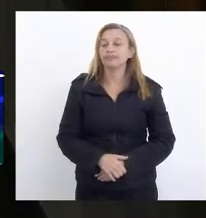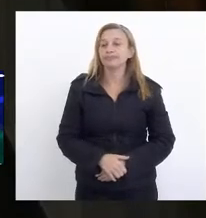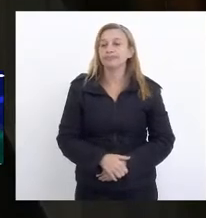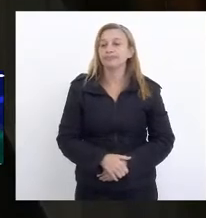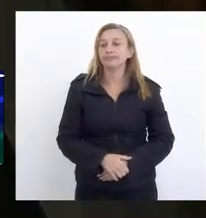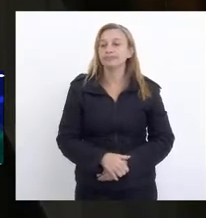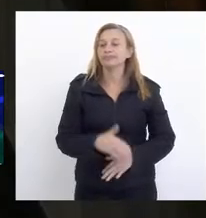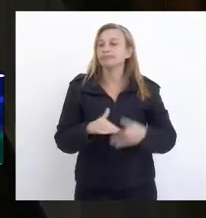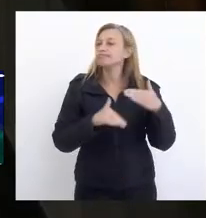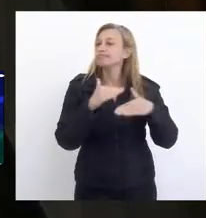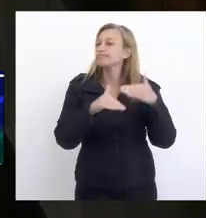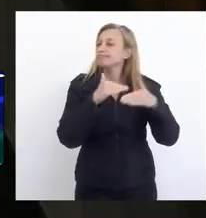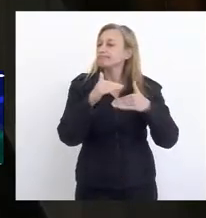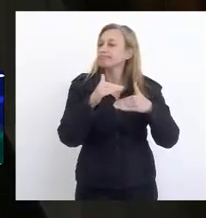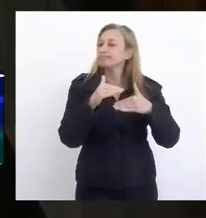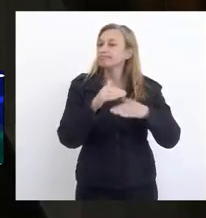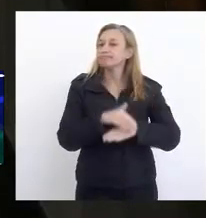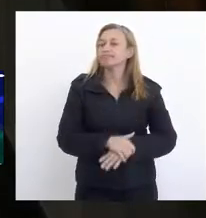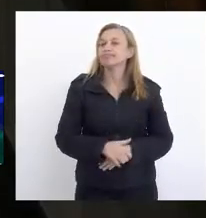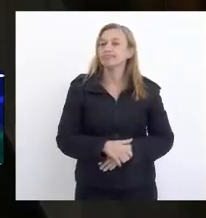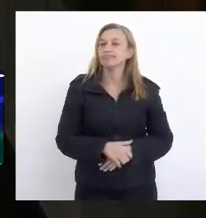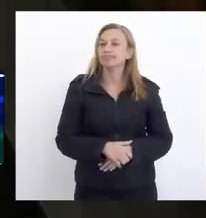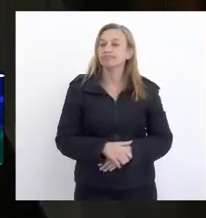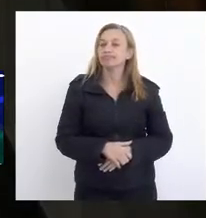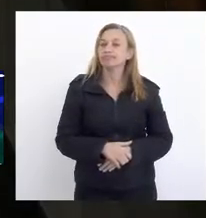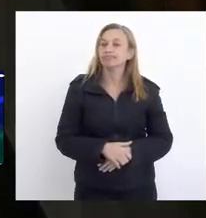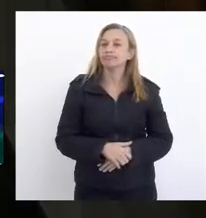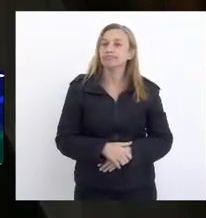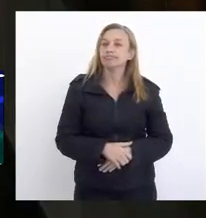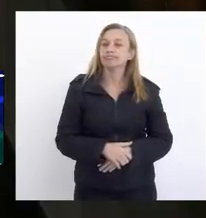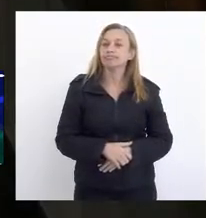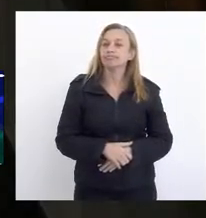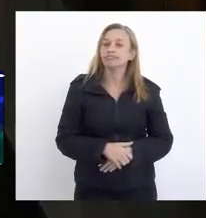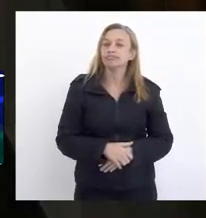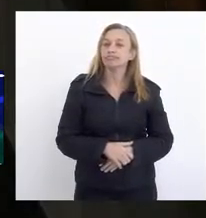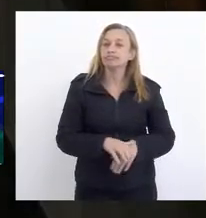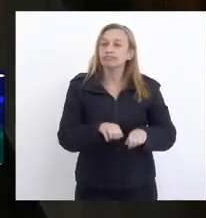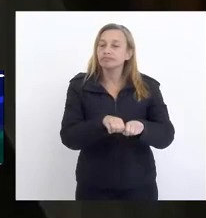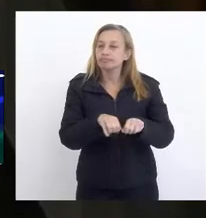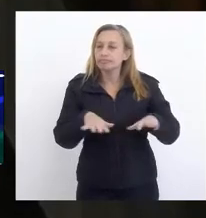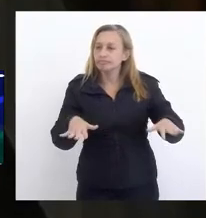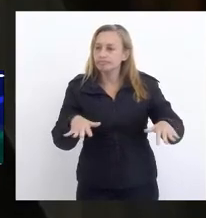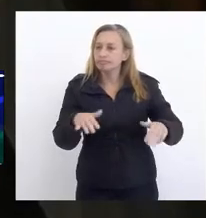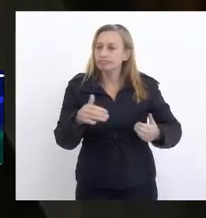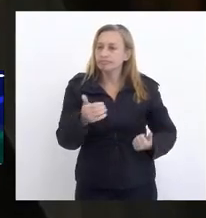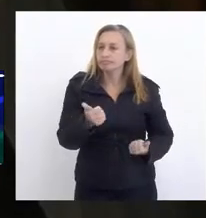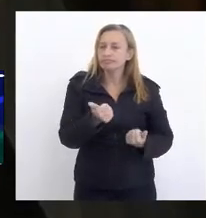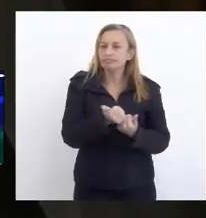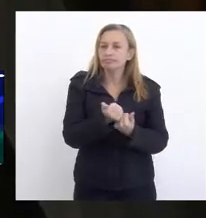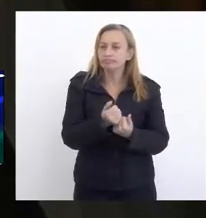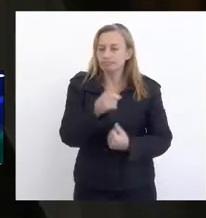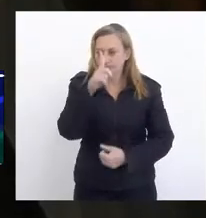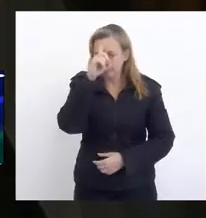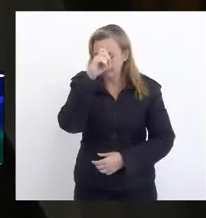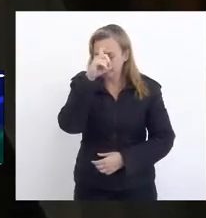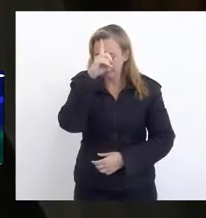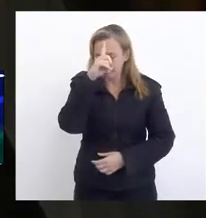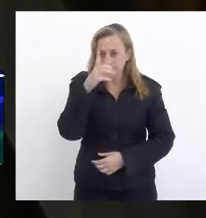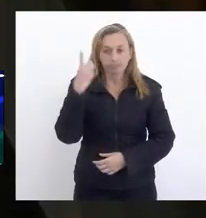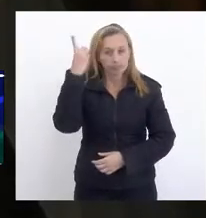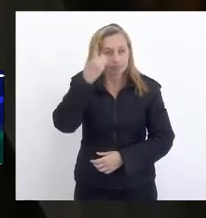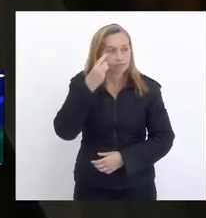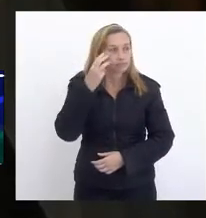do processo de recuperação e ampliação deste hospital, deputado